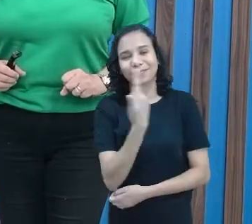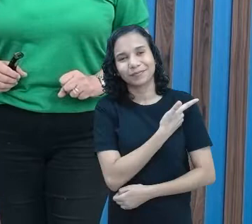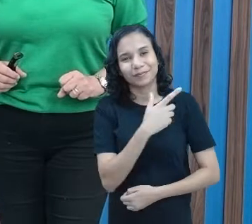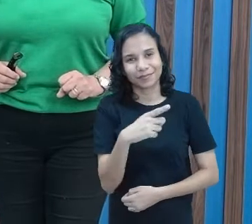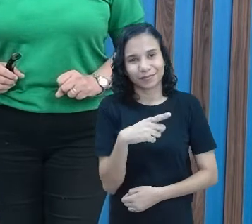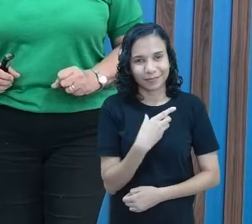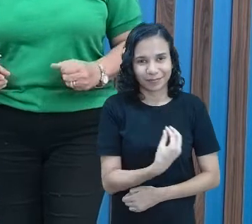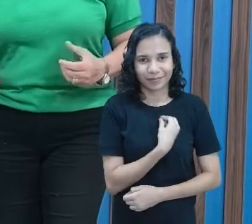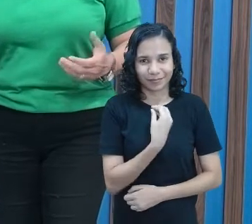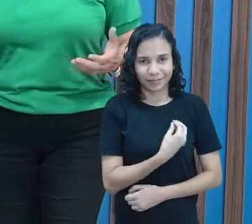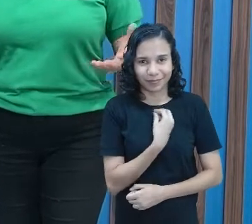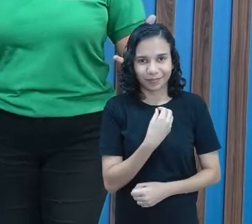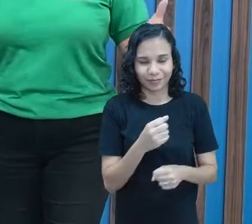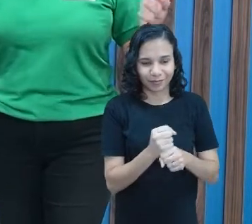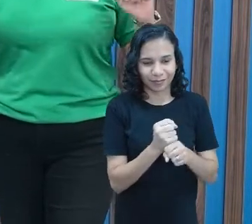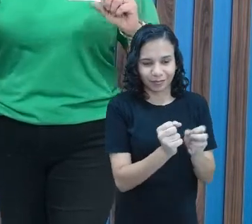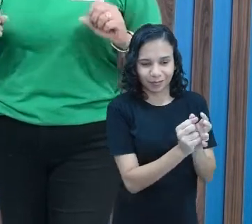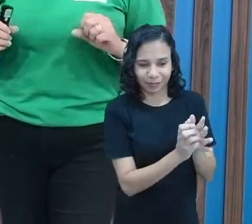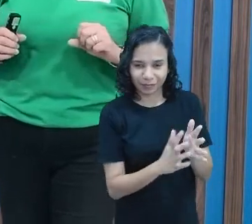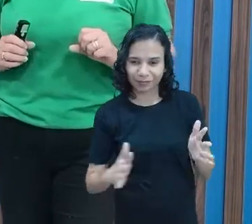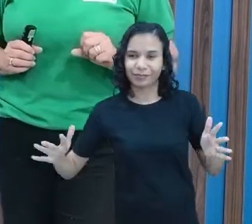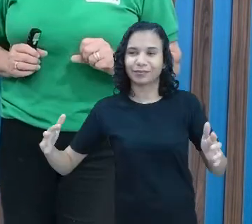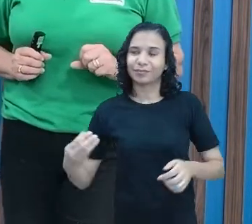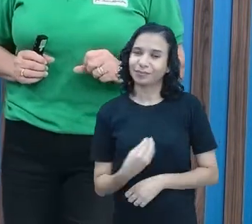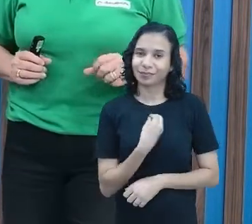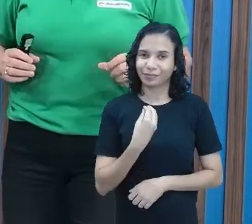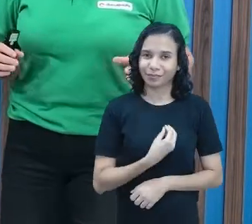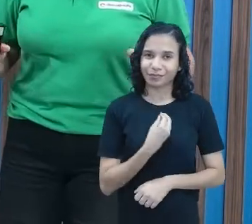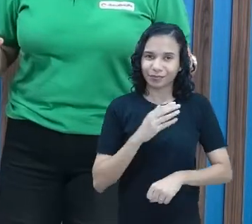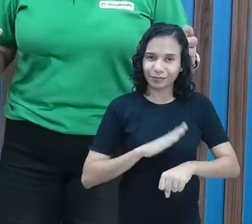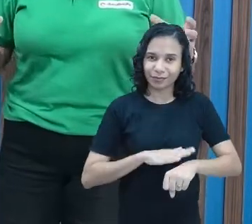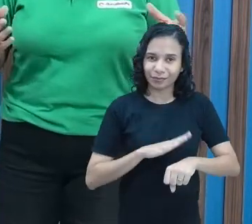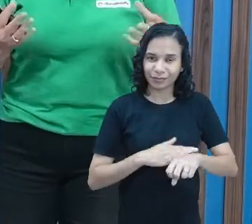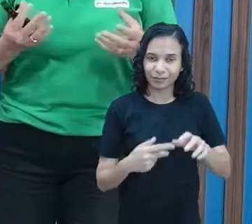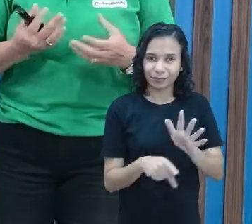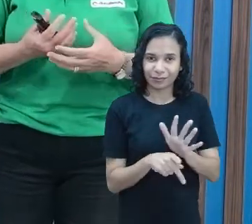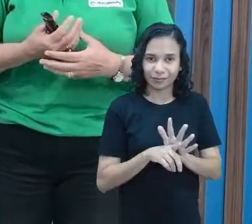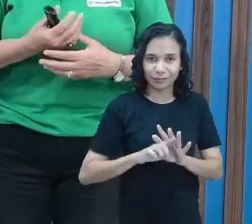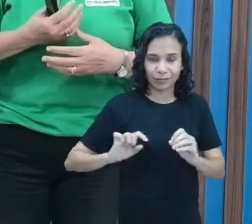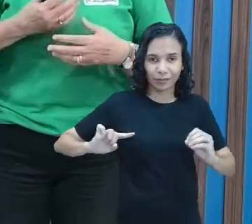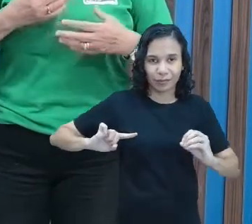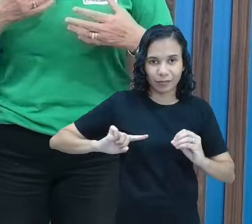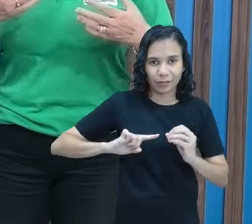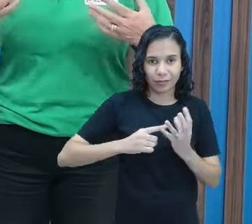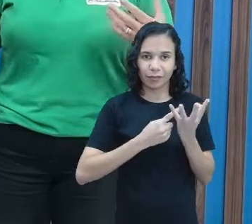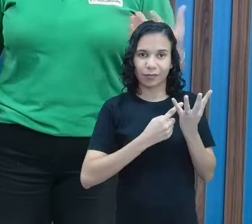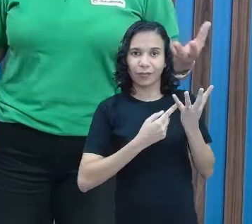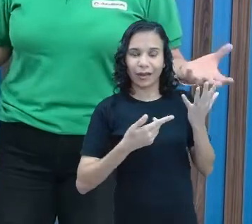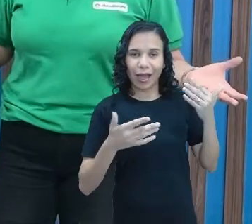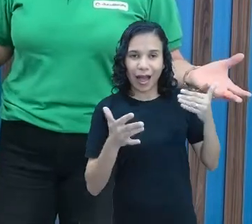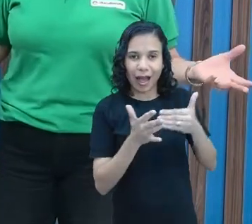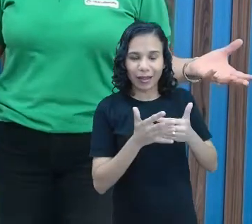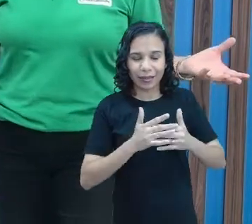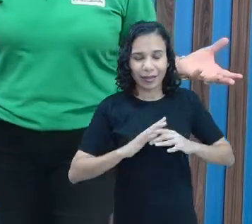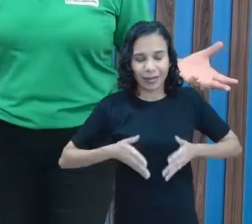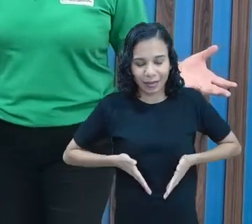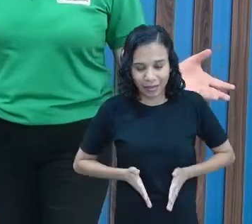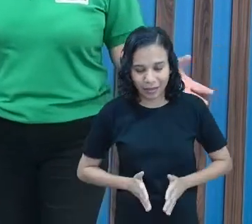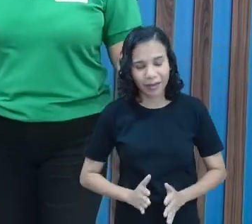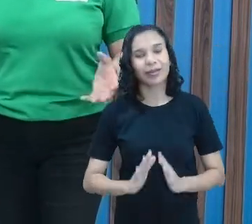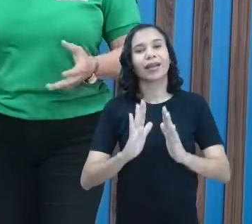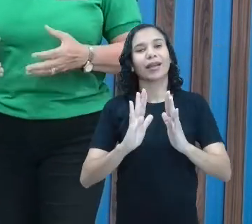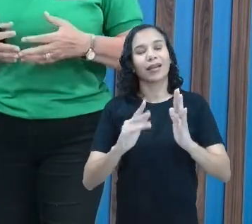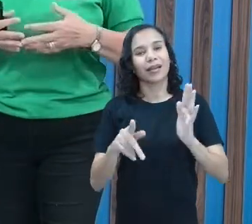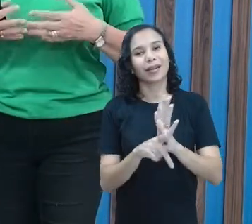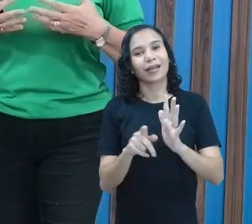passamos durante toda a nossa vida, desde o momento da fecundação até chegarmos à nossa idade. Então,